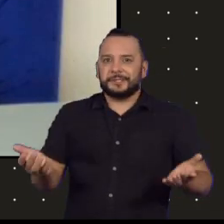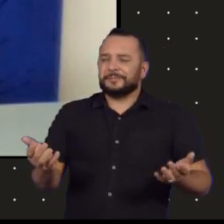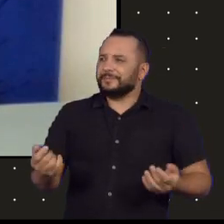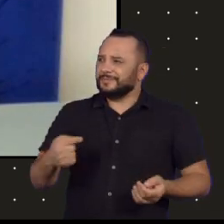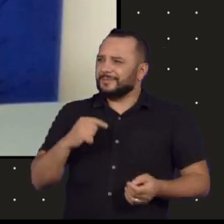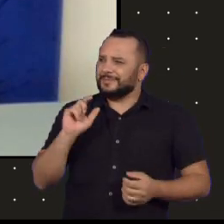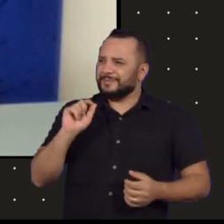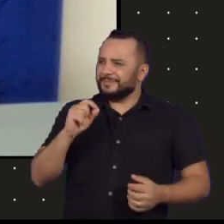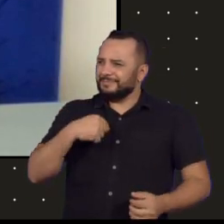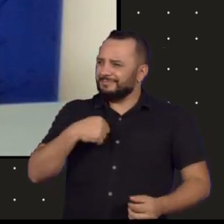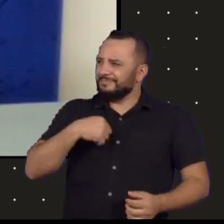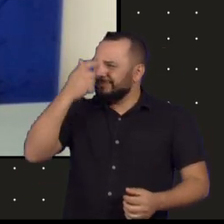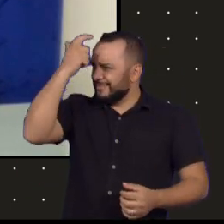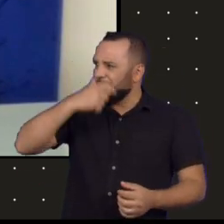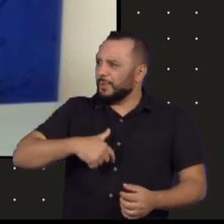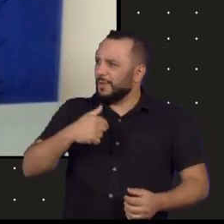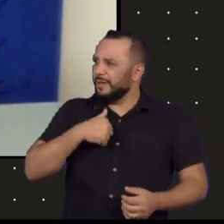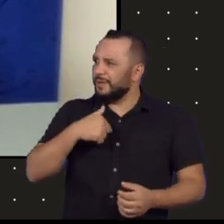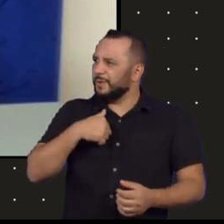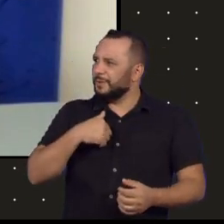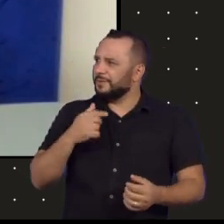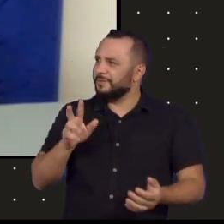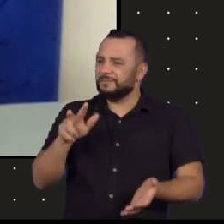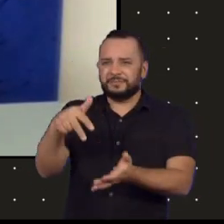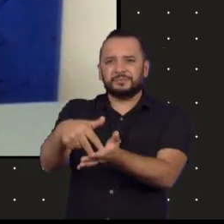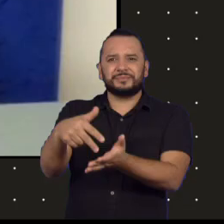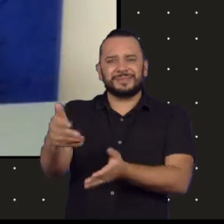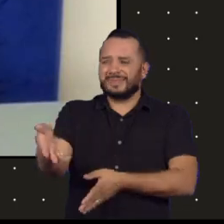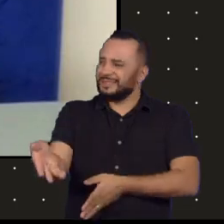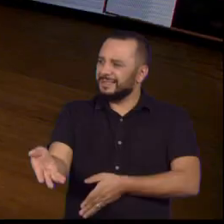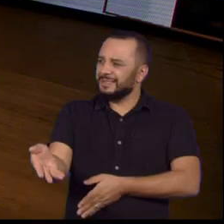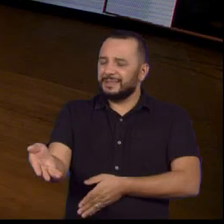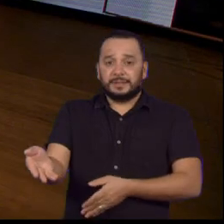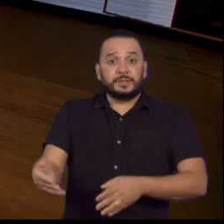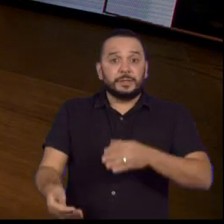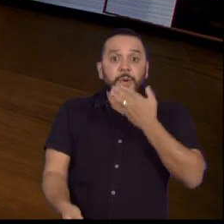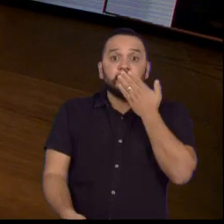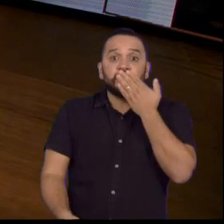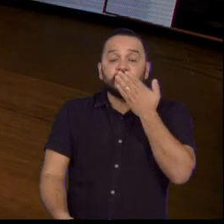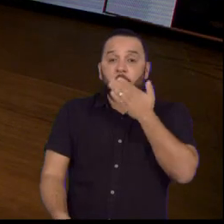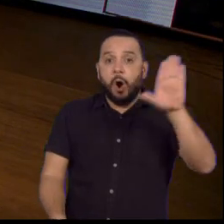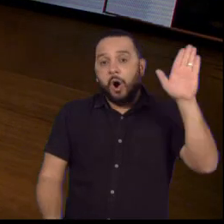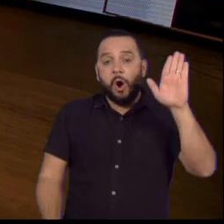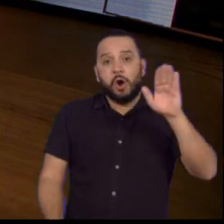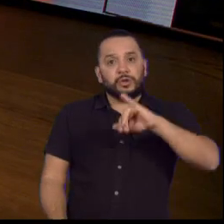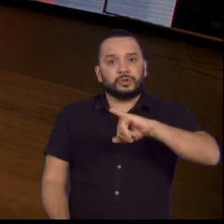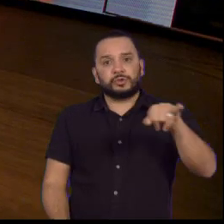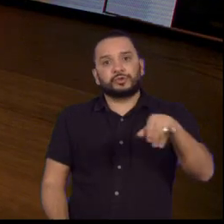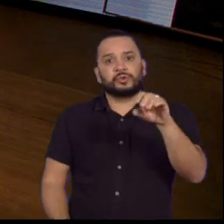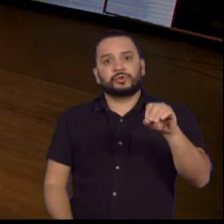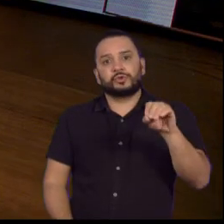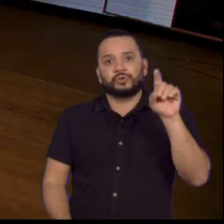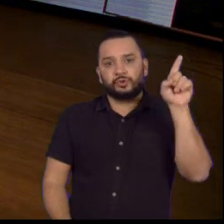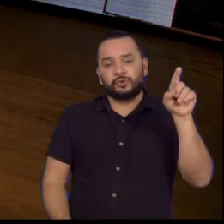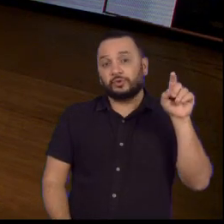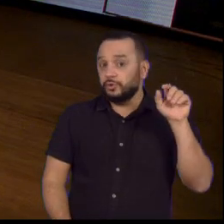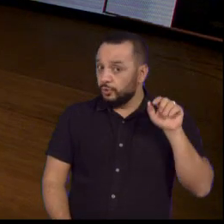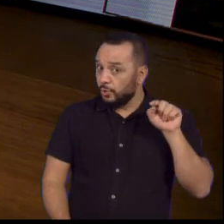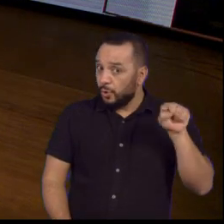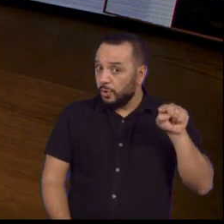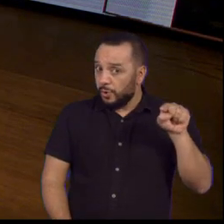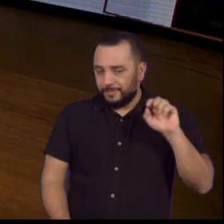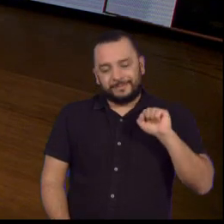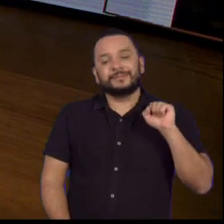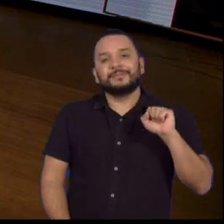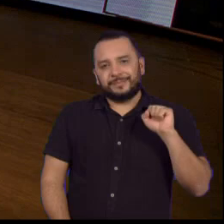sou eu para chegar aqui? E Jô Soares, por incrível que pareça, olha o poder do teatro. O teatro também tem isso,